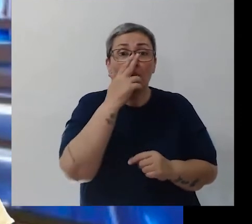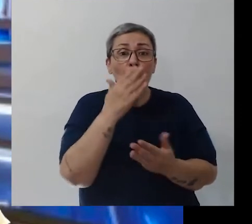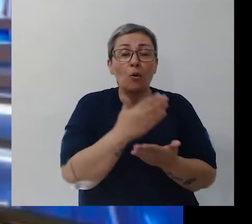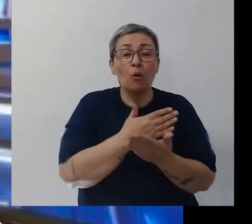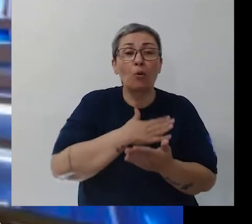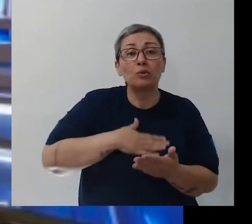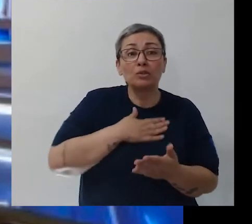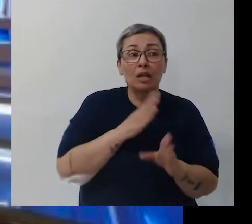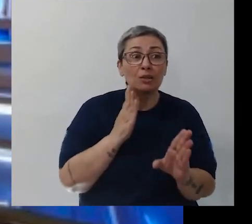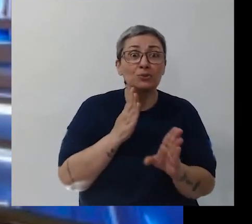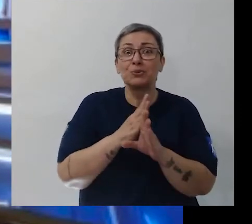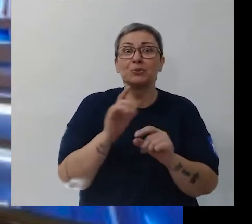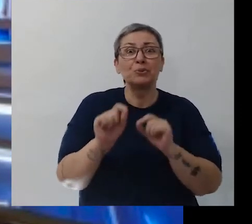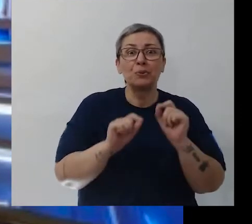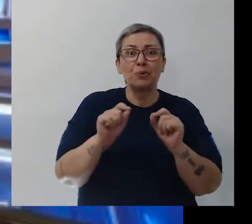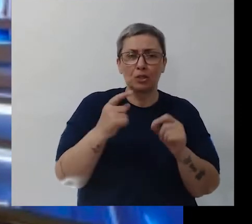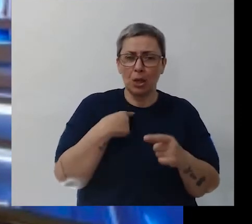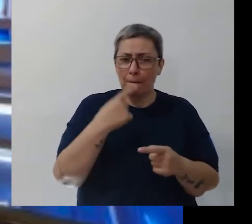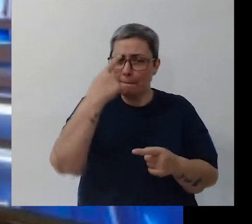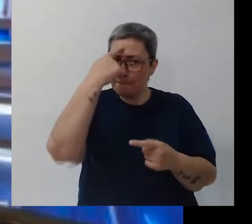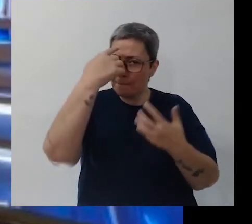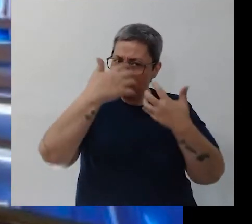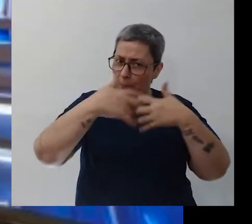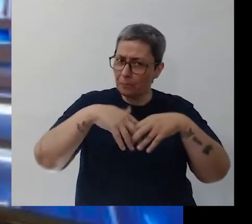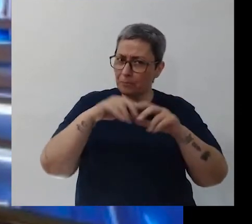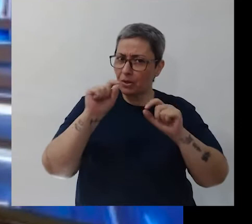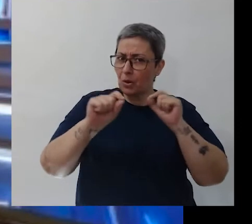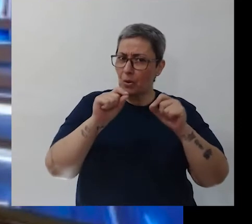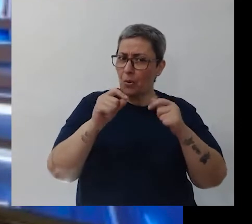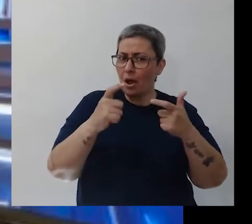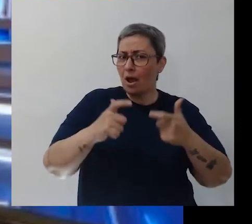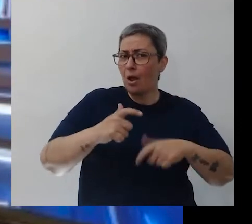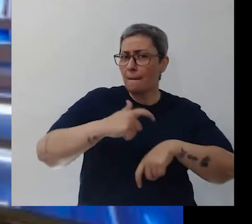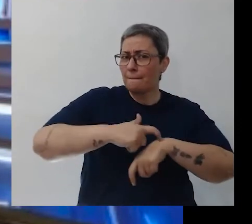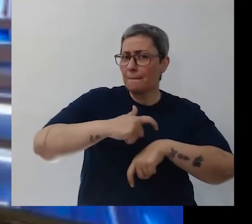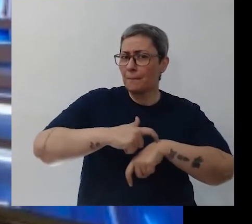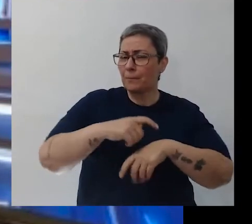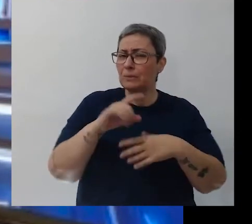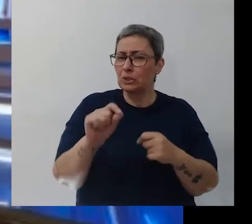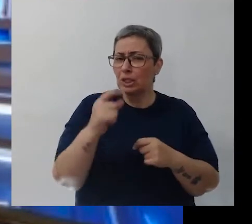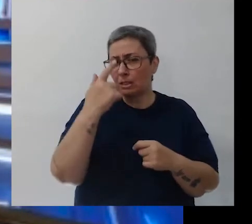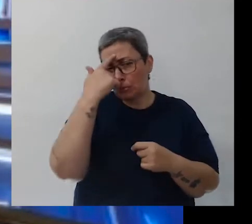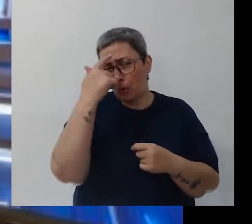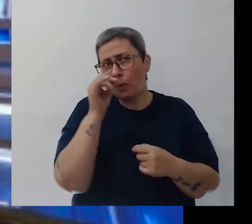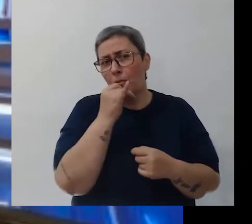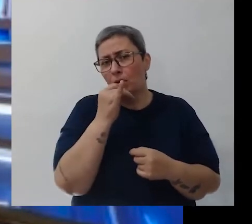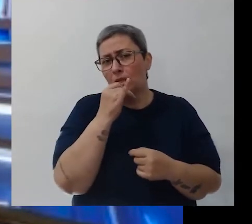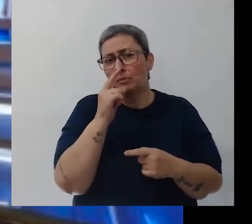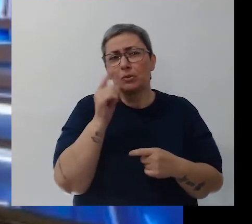de descobrir, né? Já pararam para pensar nisso em algum momento? Né? Já tiveram, por exemplo,